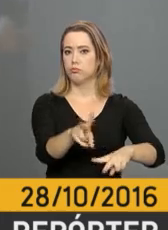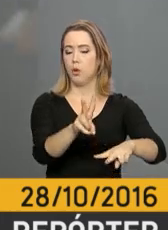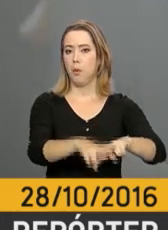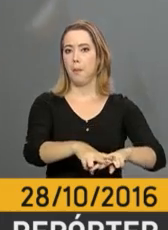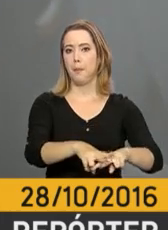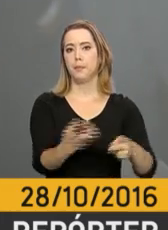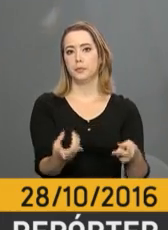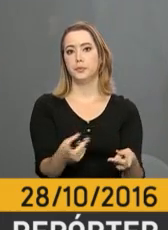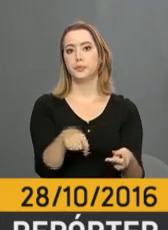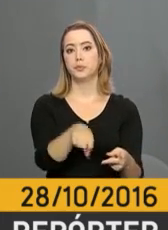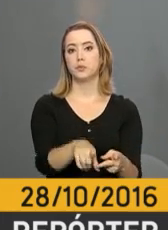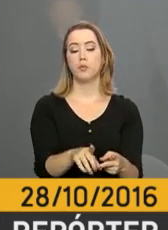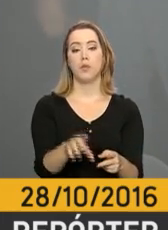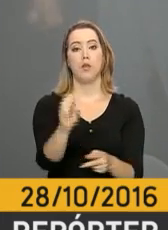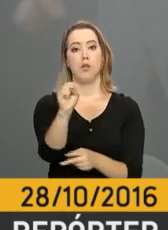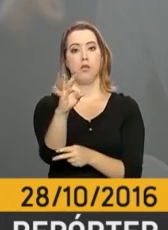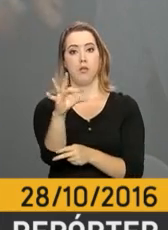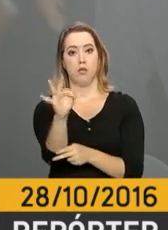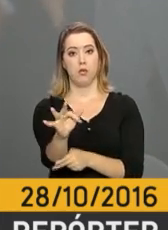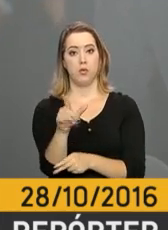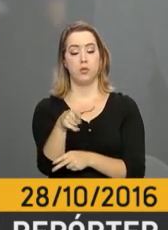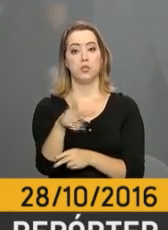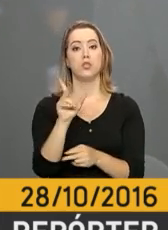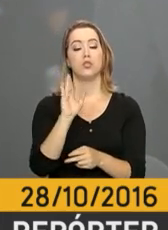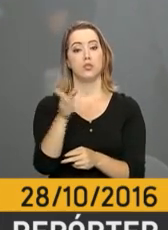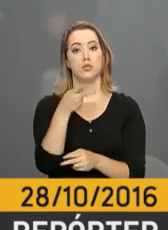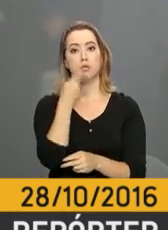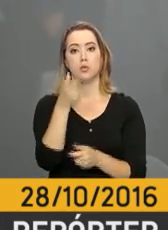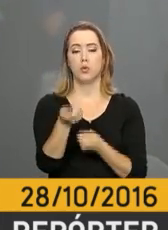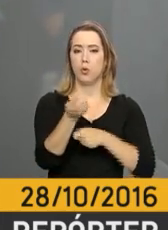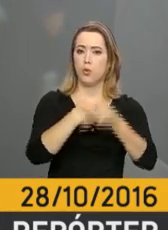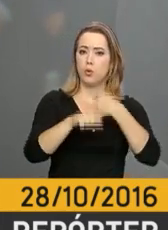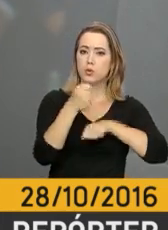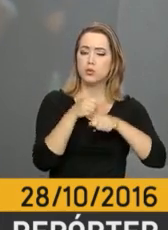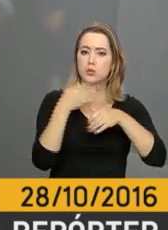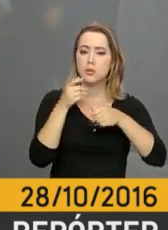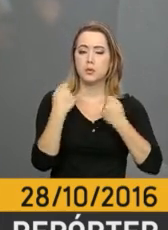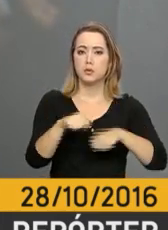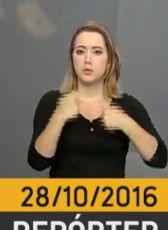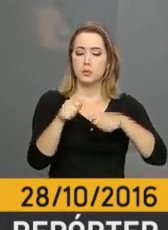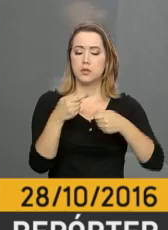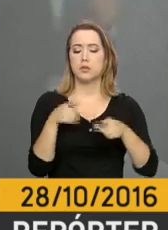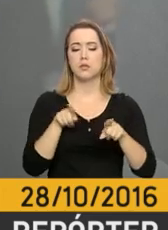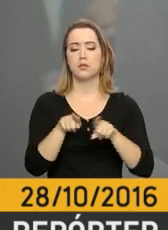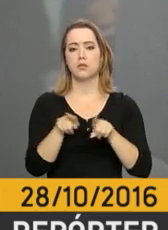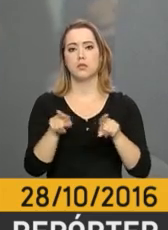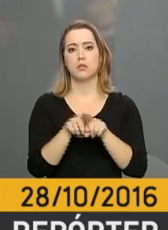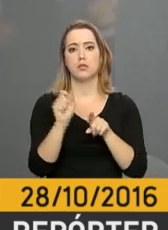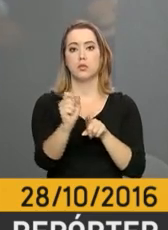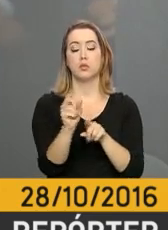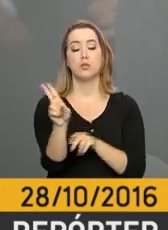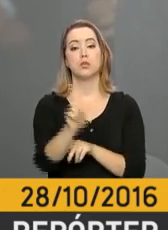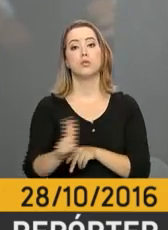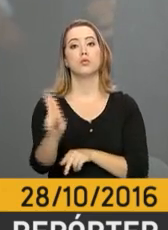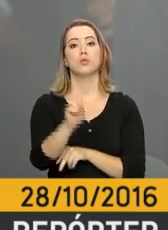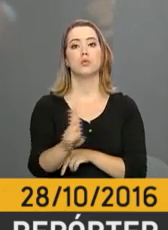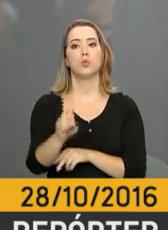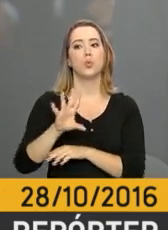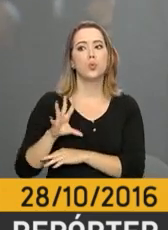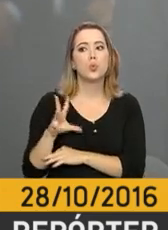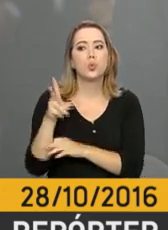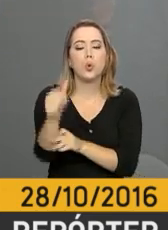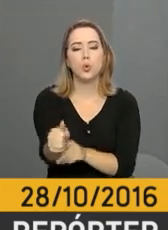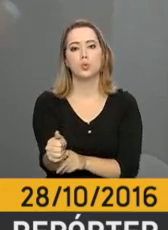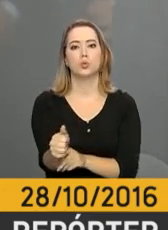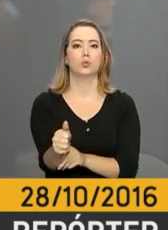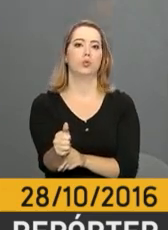o Supremo já decidiu que as verbas do fundo penitenciário devem ser utilizadas plenamente, ou